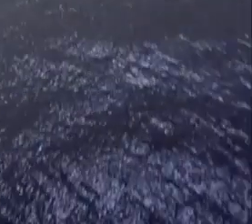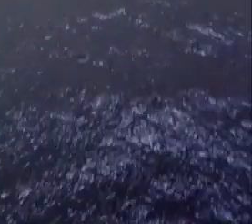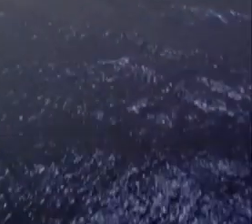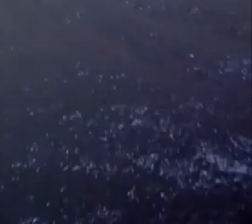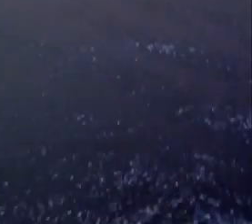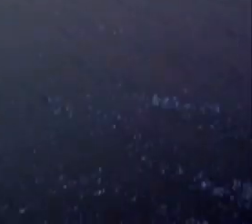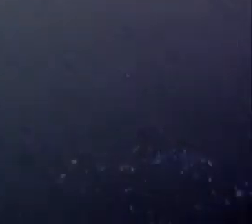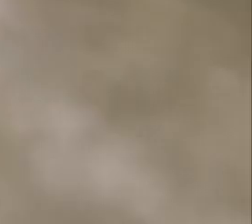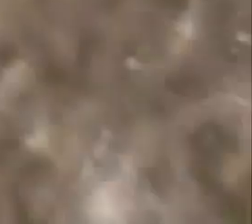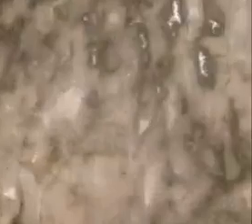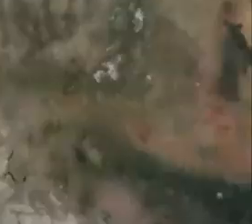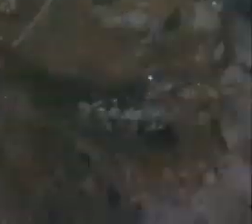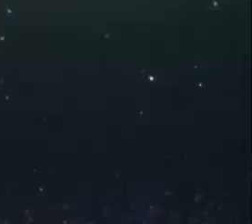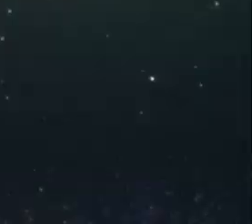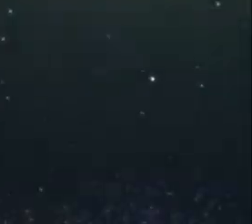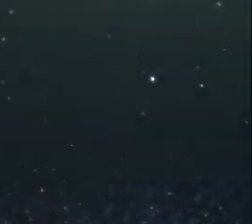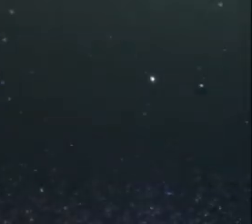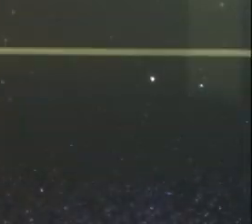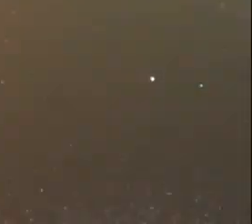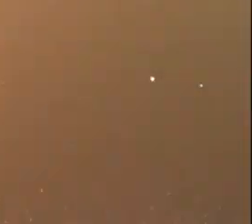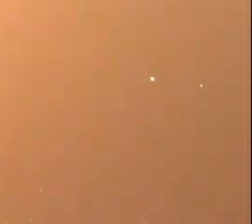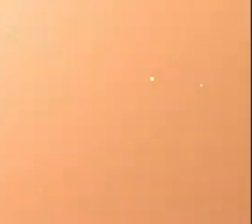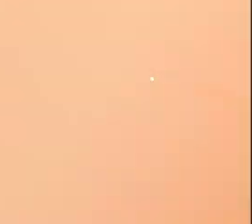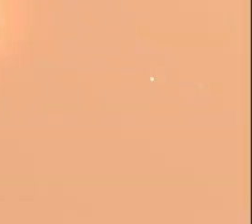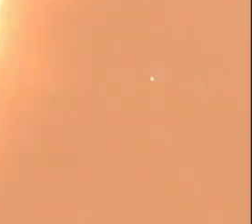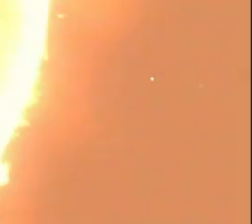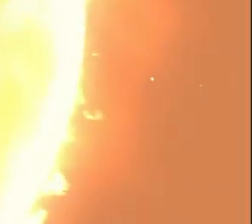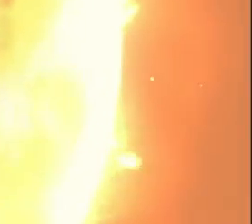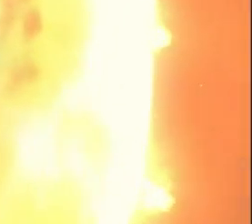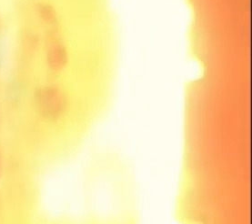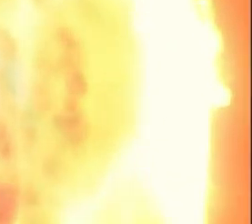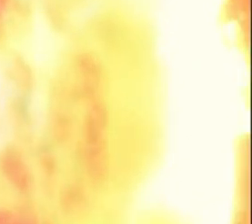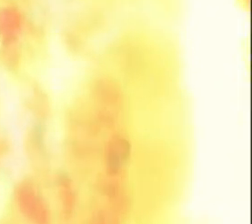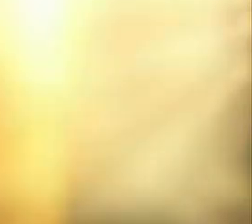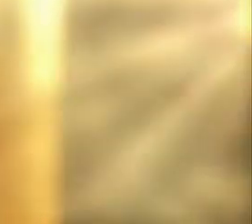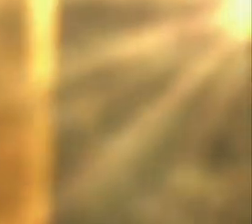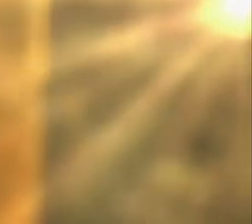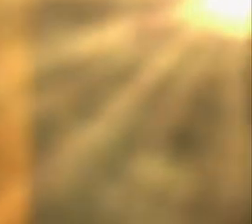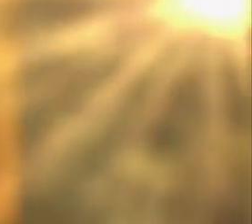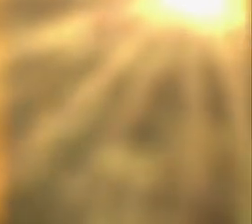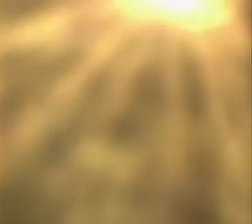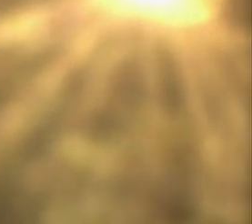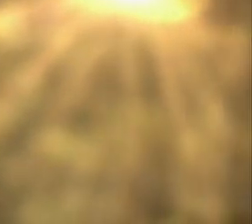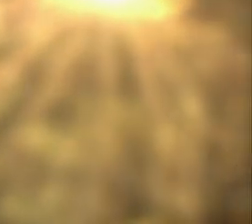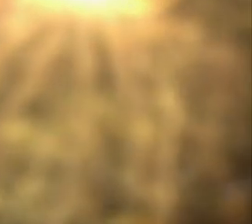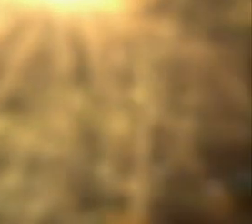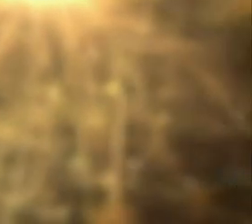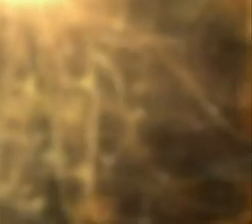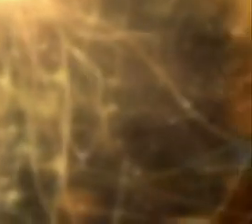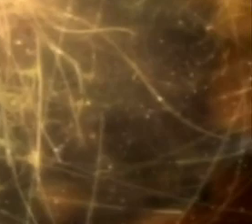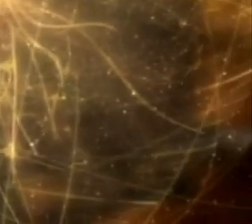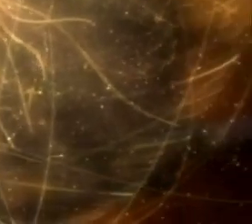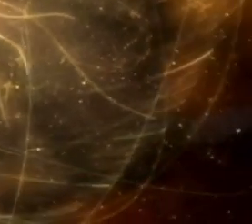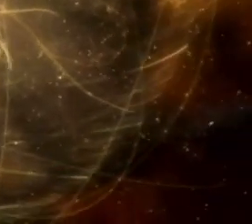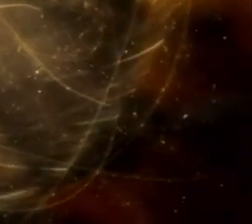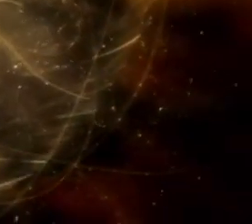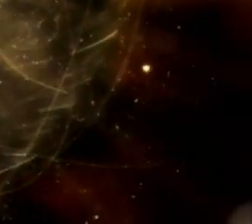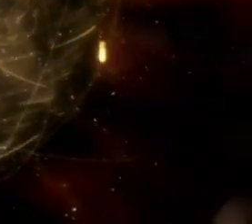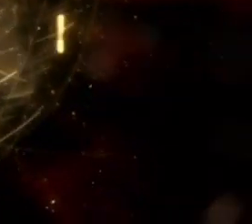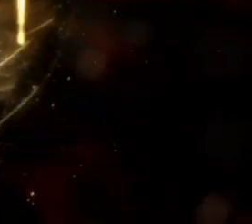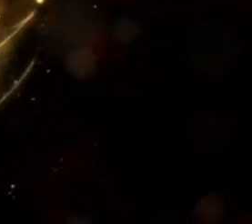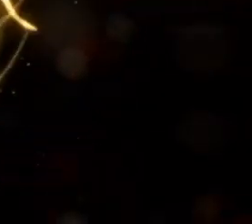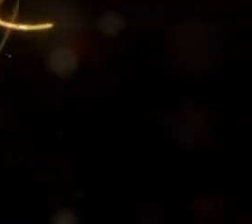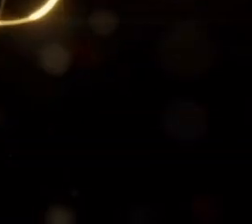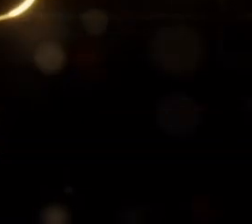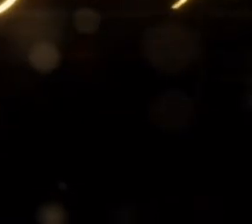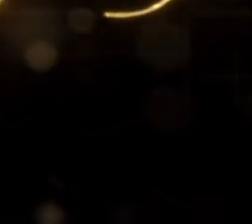a jornada decisiva para responder aos maiores mistérios do universo. Porque qualquer pessoa pode pensar